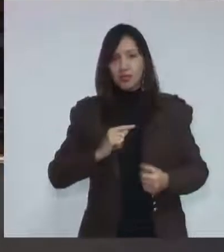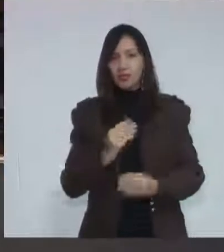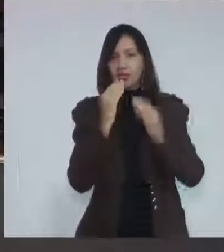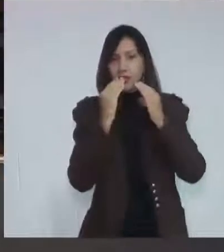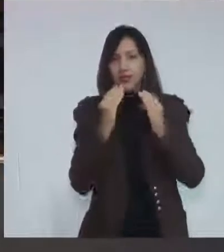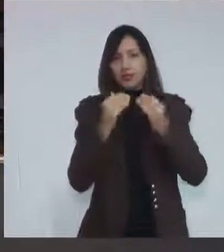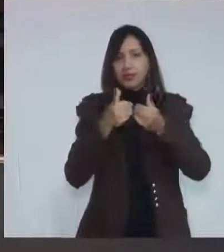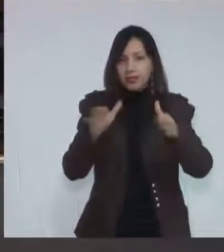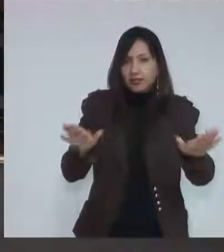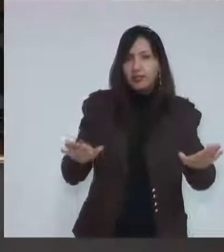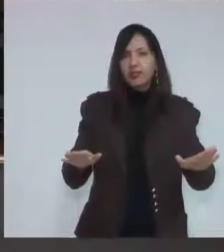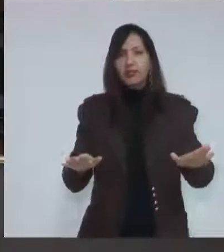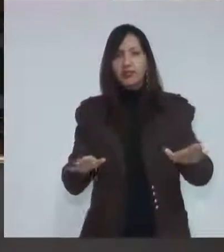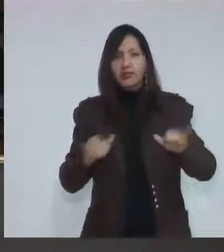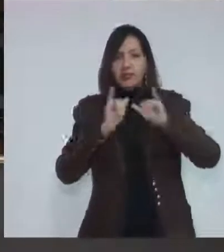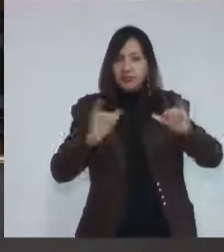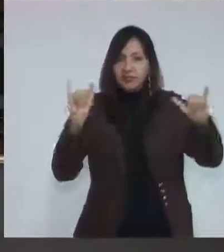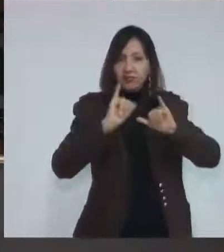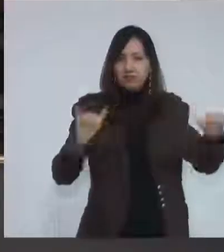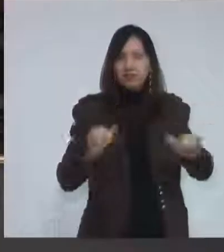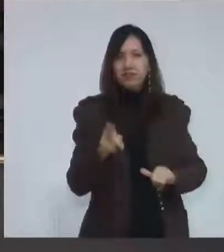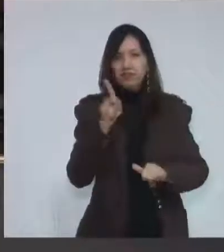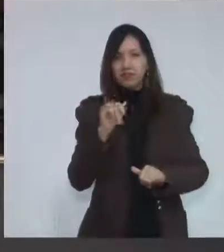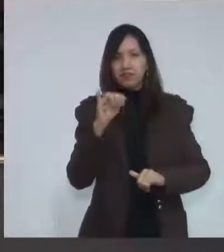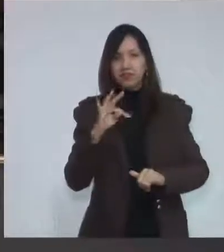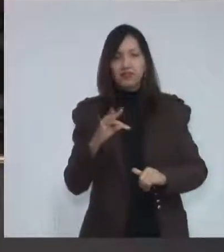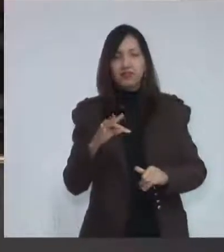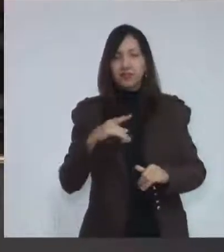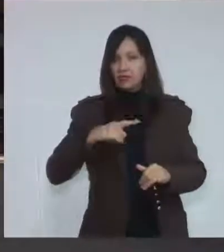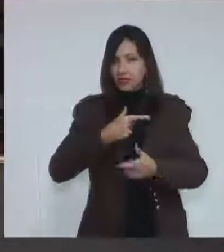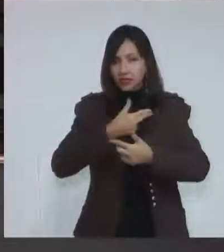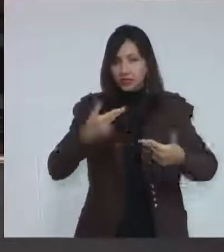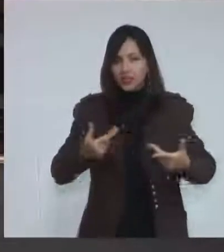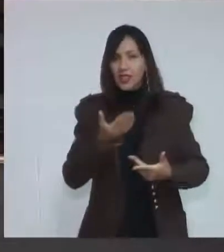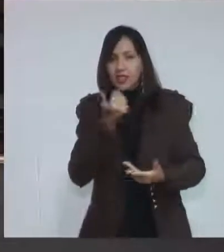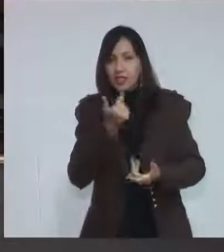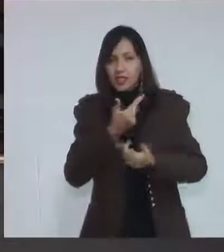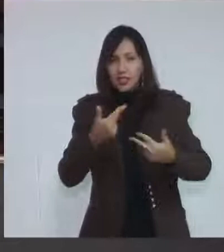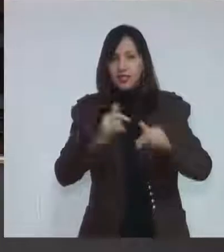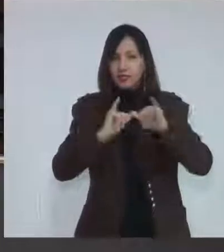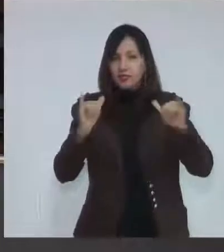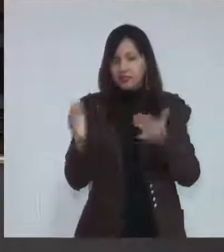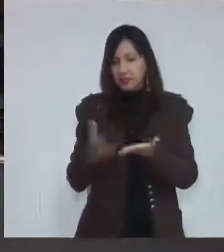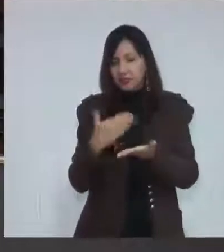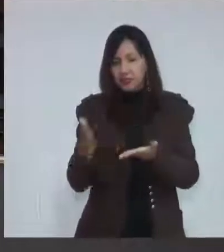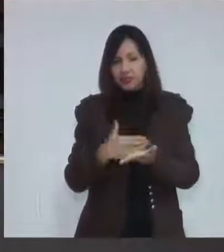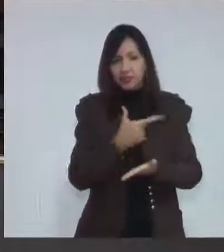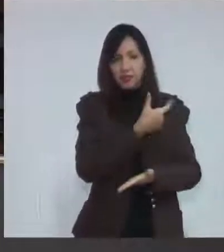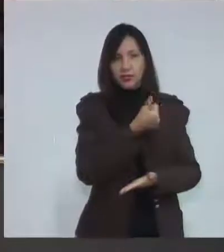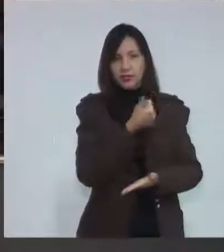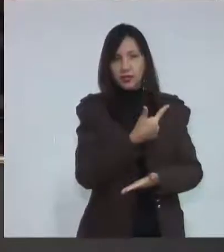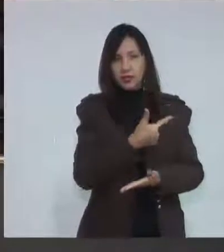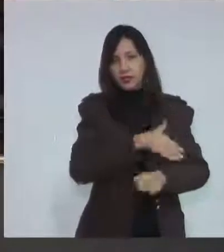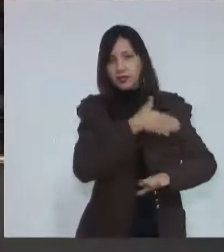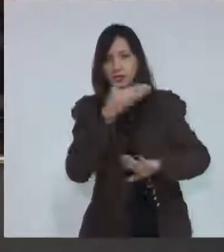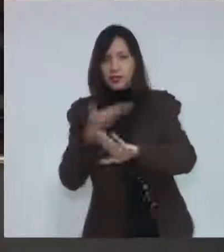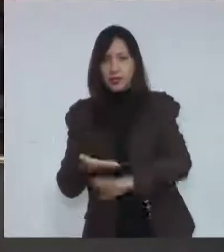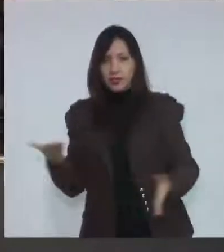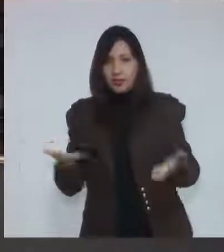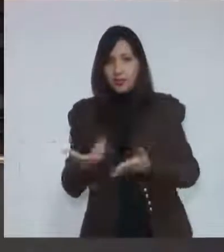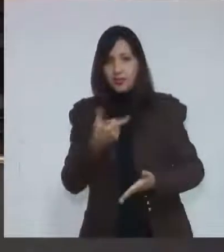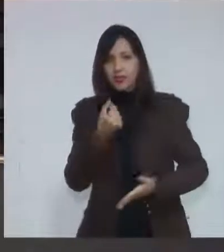para inaugurações, coquetéis de lançamento, kits lanches, lançamento de revistas no período do ano 2012 até o momento?